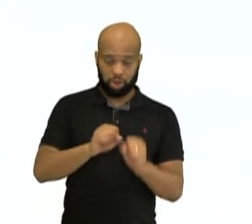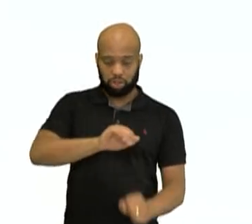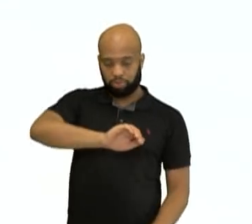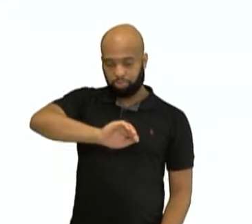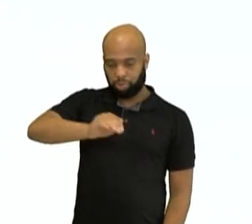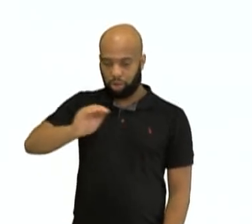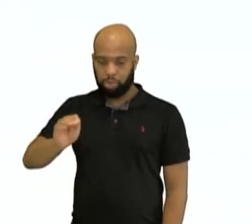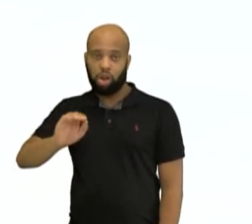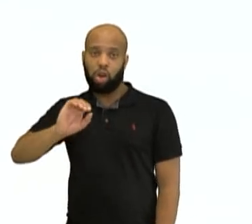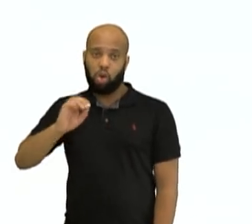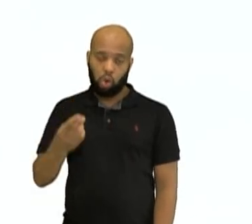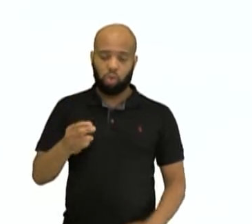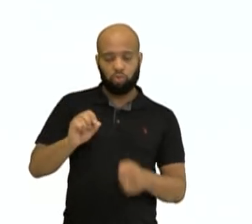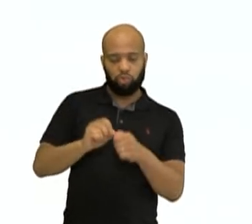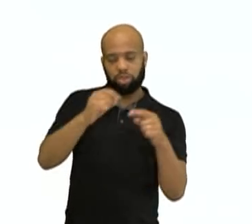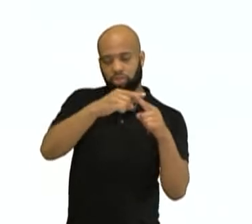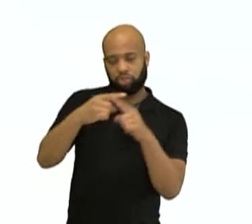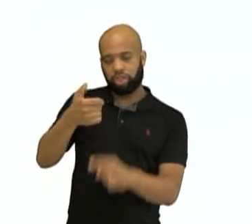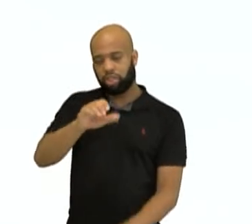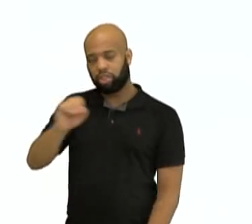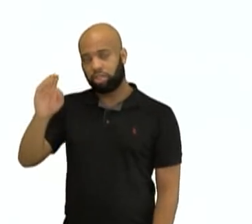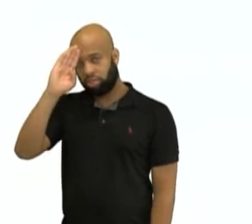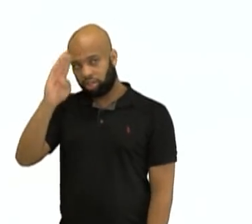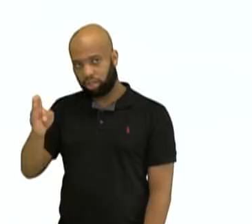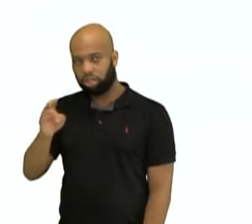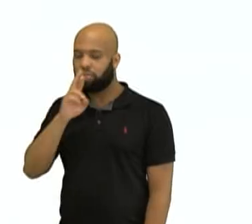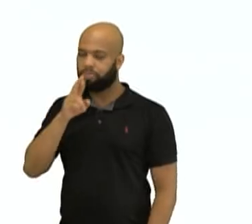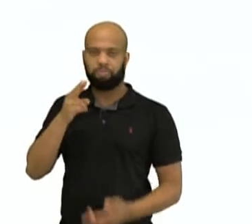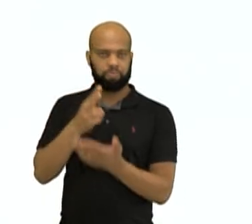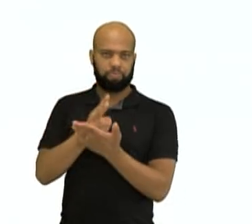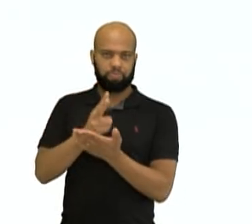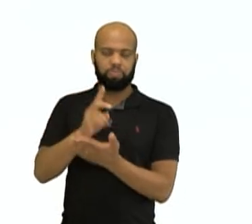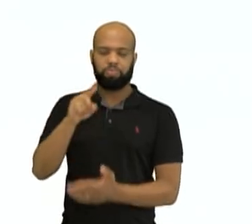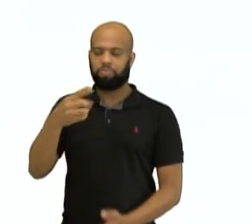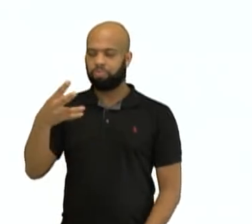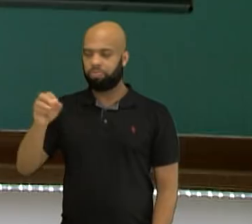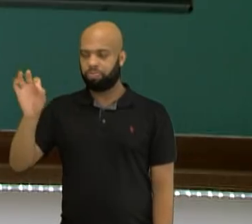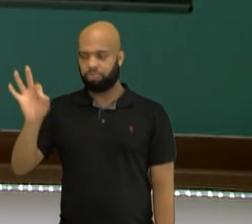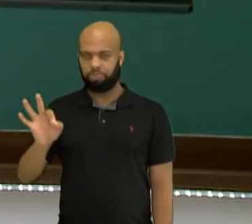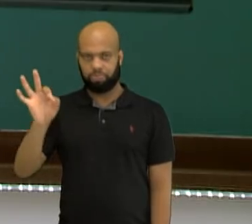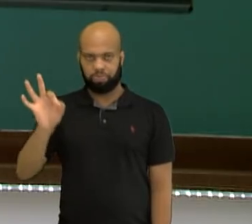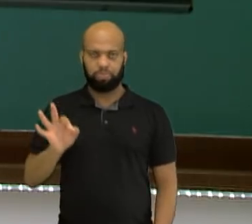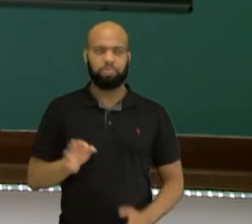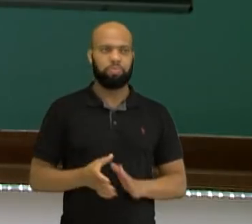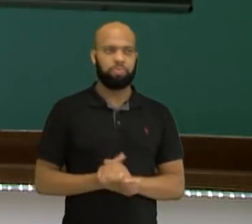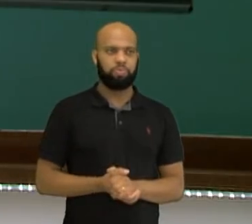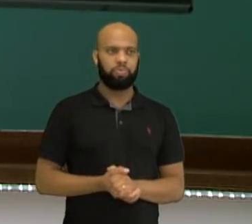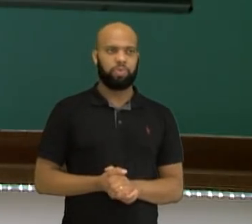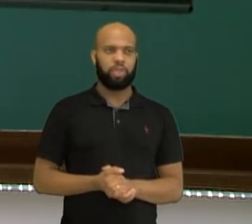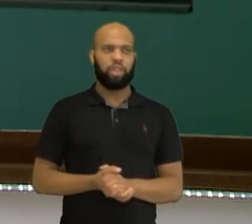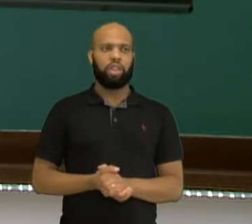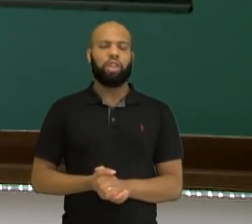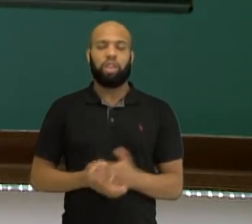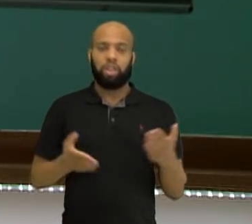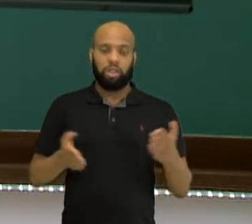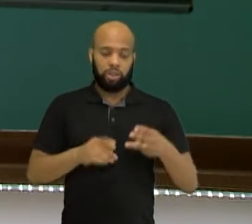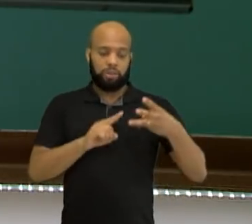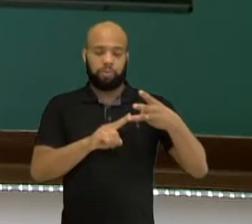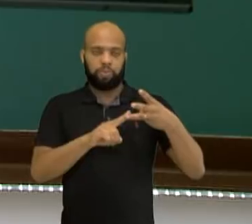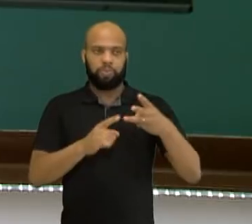4. Então, vírgula 2 casas para a direita, você tem 40%. Tudo bem? Agora nós vamos para o